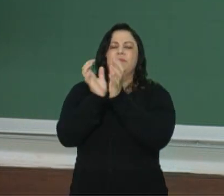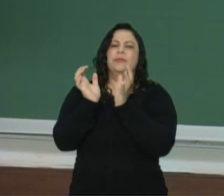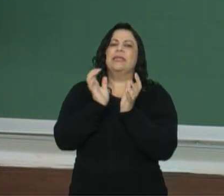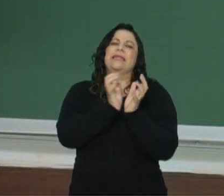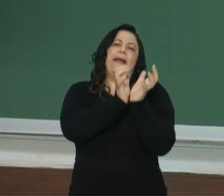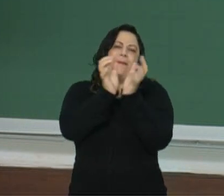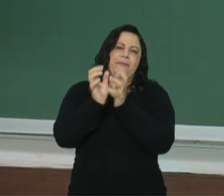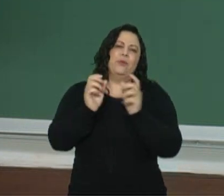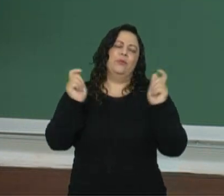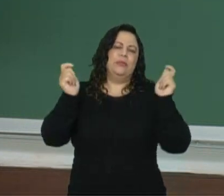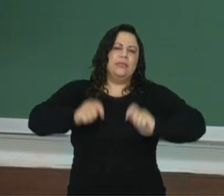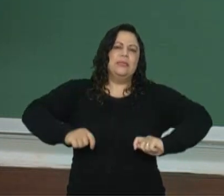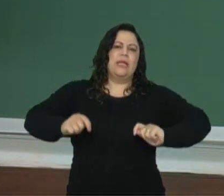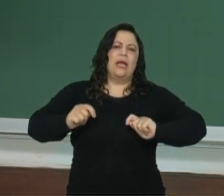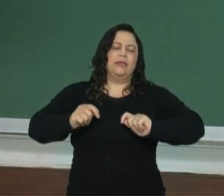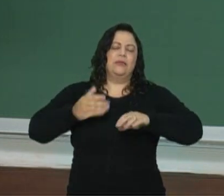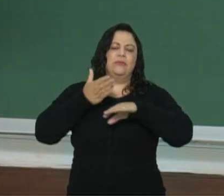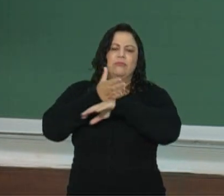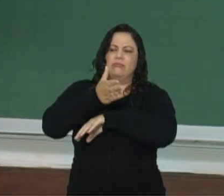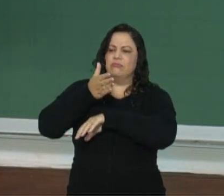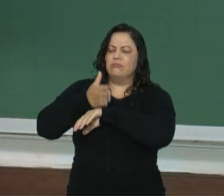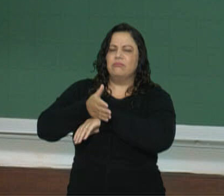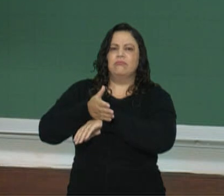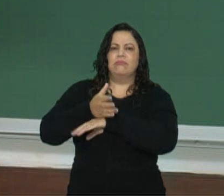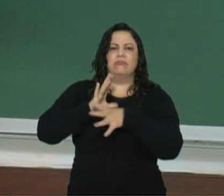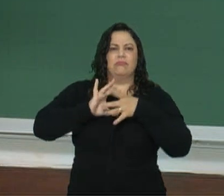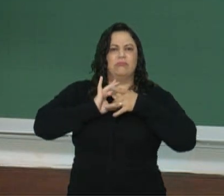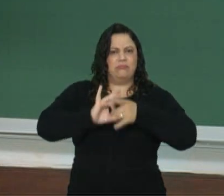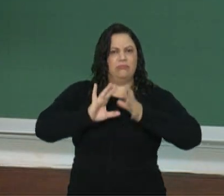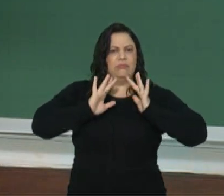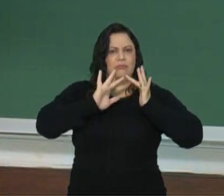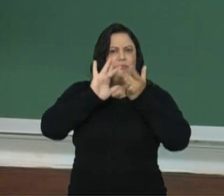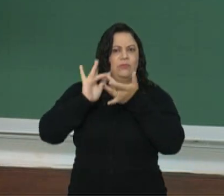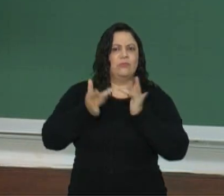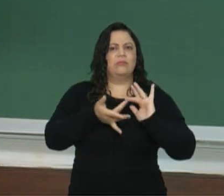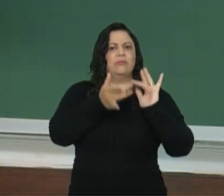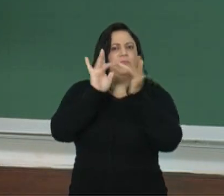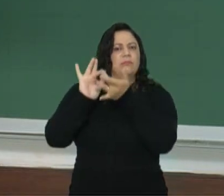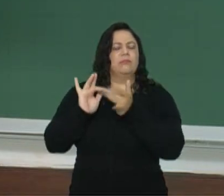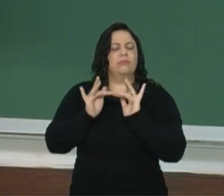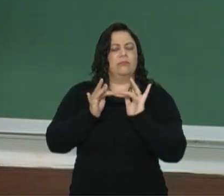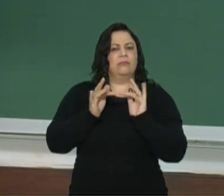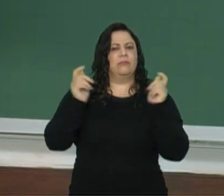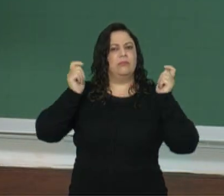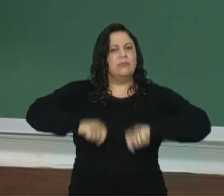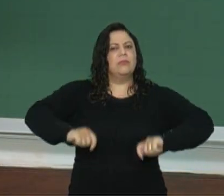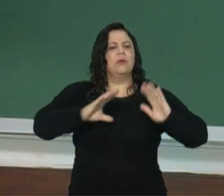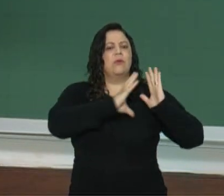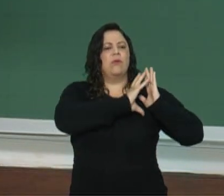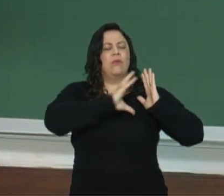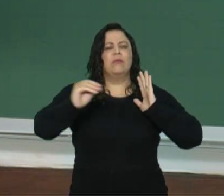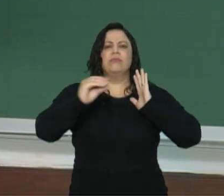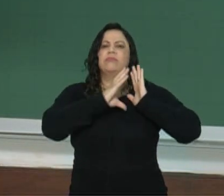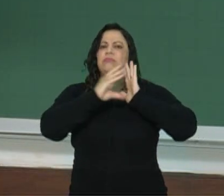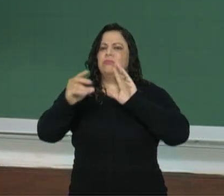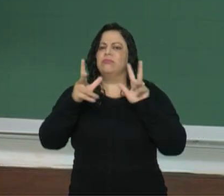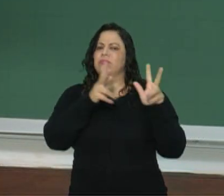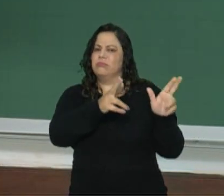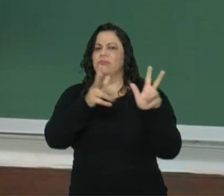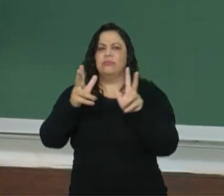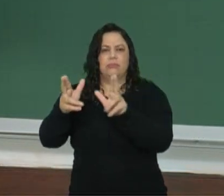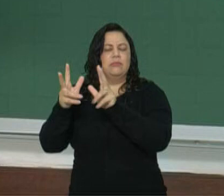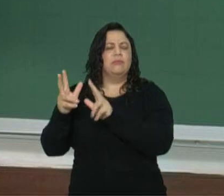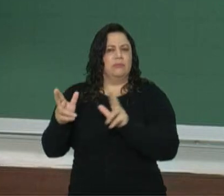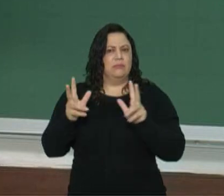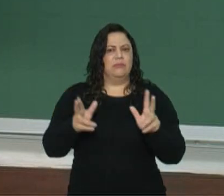estou inserido, ela vai ser o reflexo ou vai refletir as minhas ações. Portanto, a minha ação ela